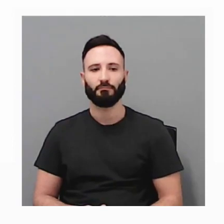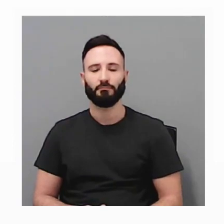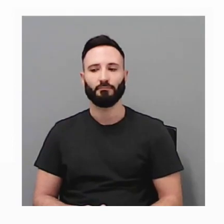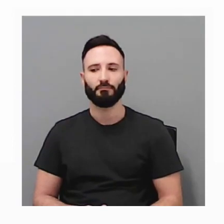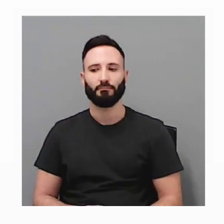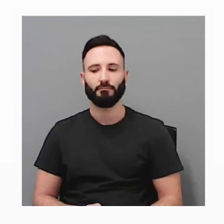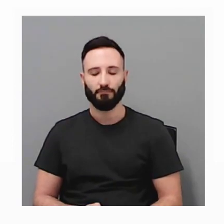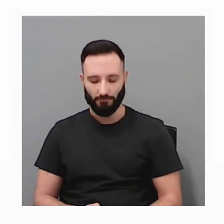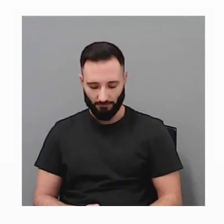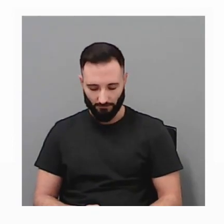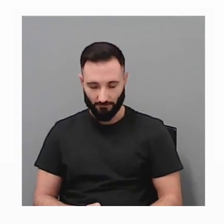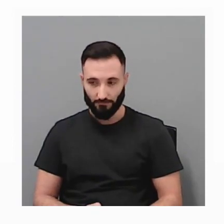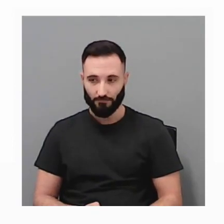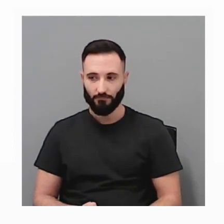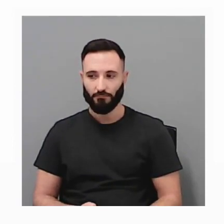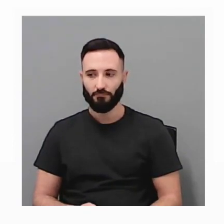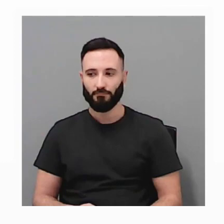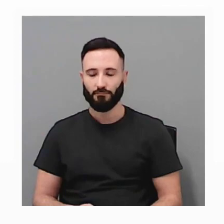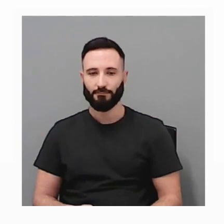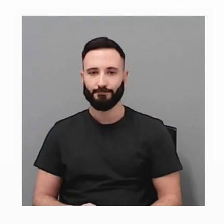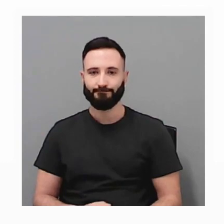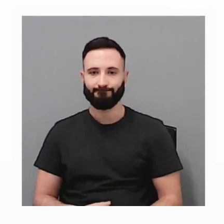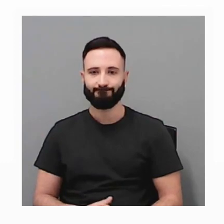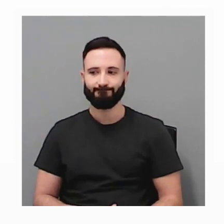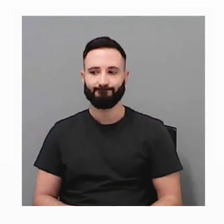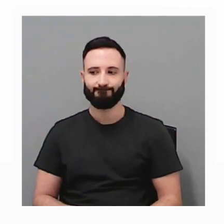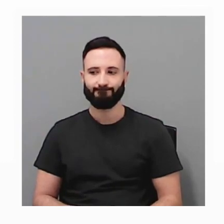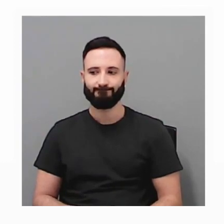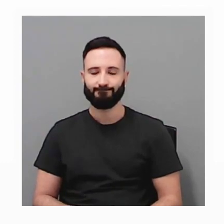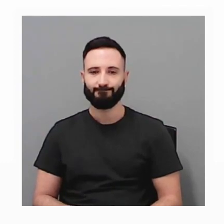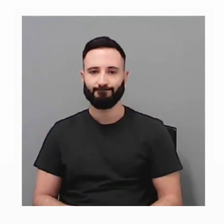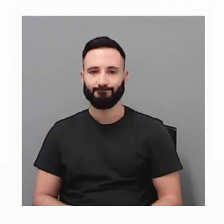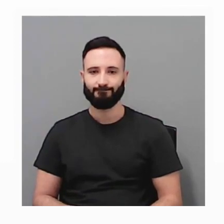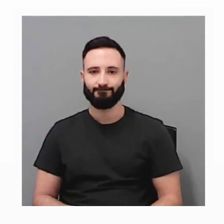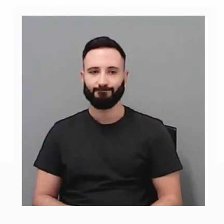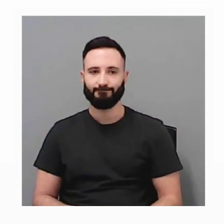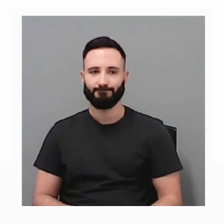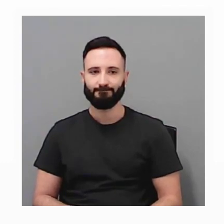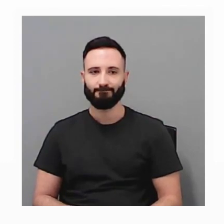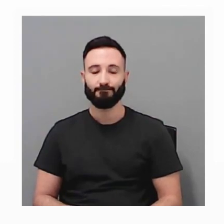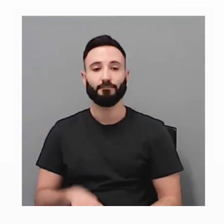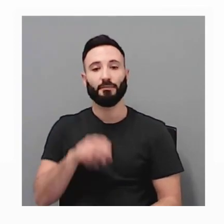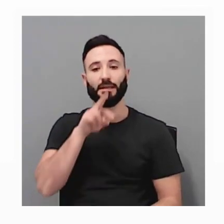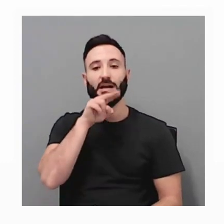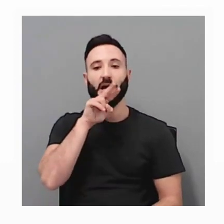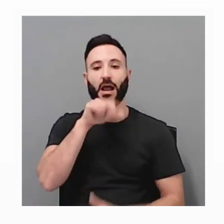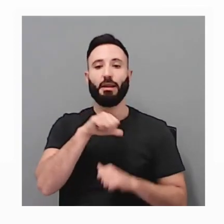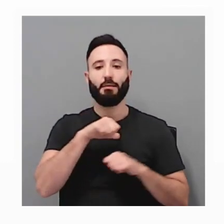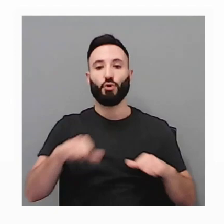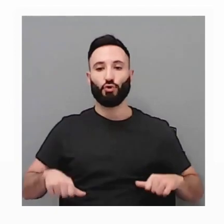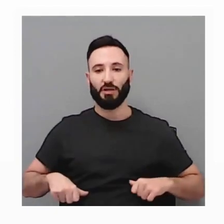E são os responsáveis pelos transportes para todas aquelas atividades que se desenvolvem fora das respectivas escolas.